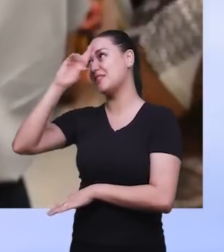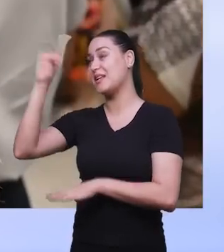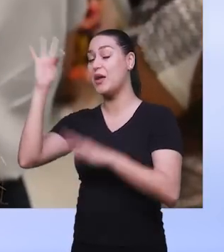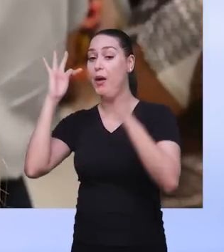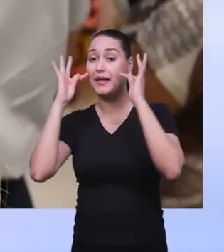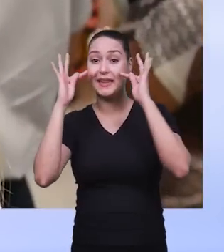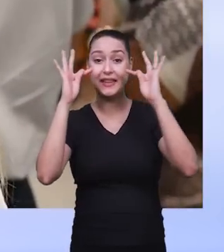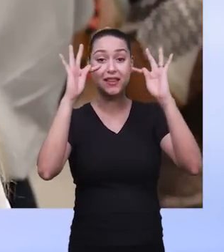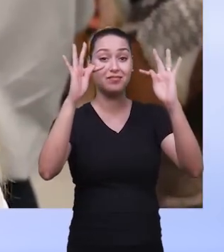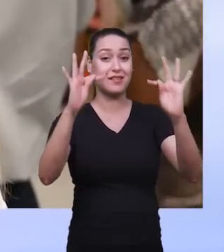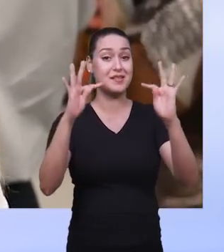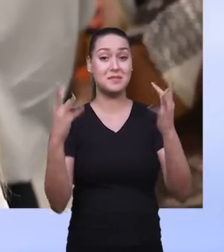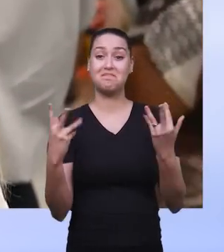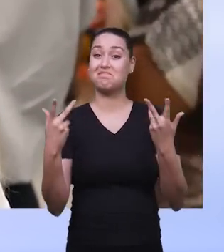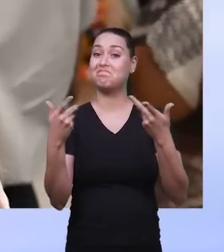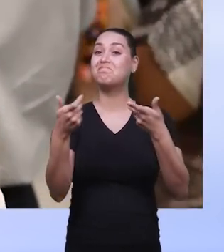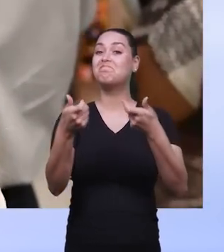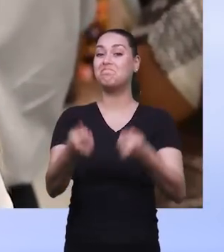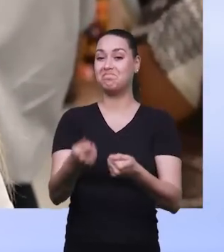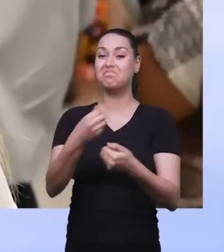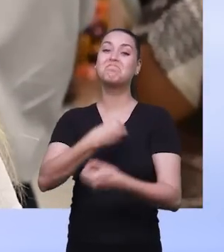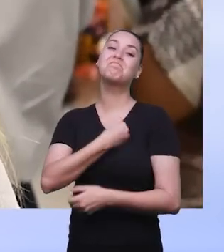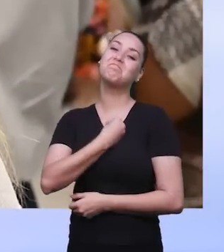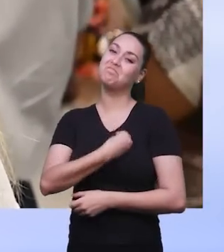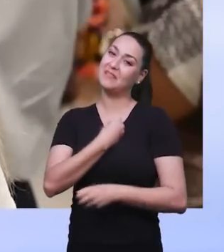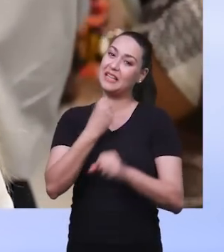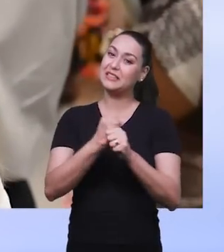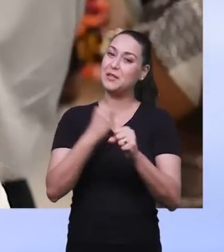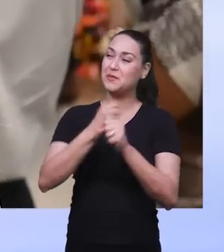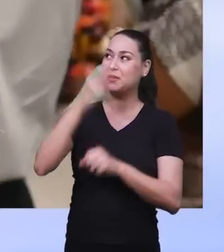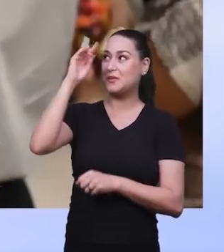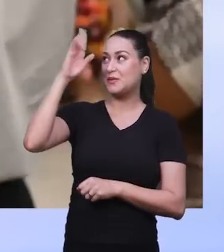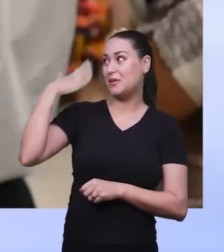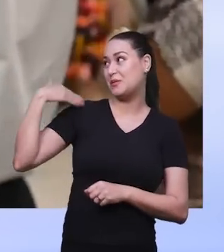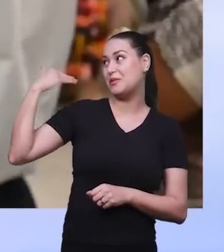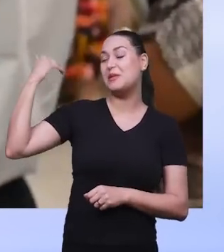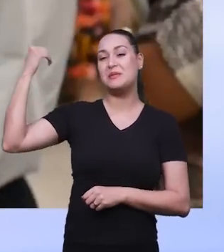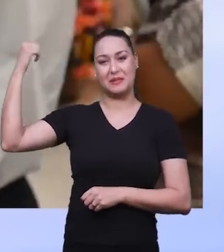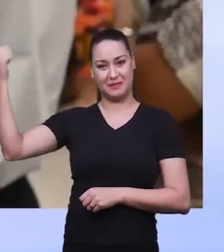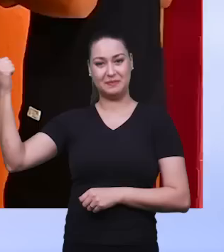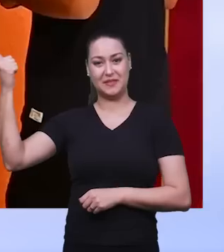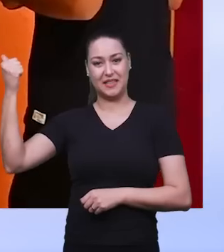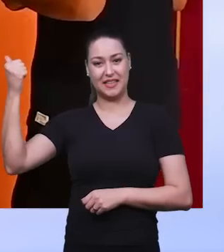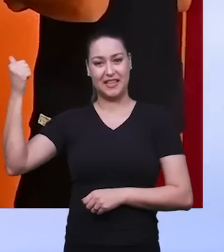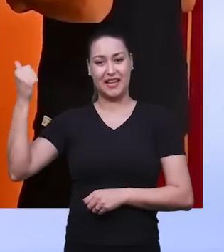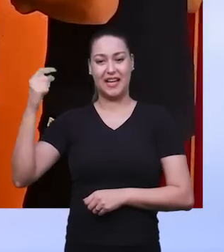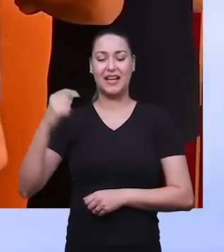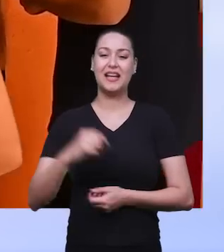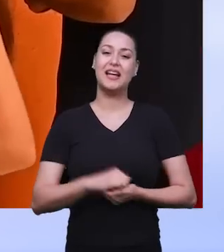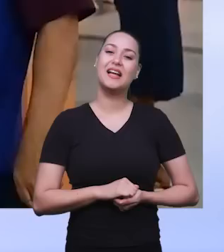para testemunhar quão maravilhosa é fazer parte dessa obra, porque foi para isso que nós nascemos.